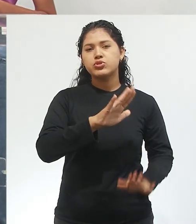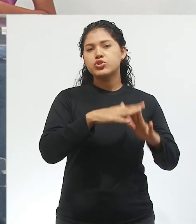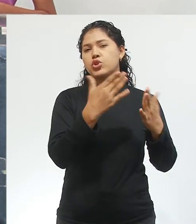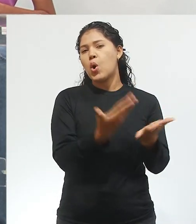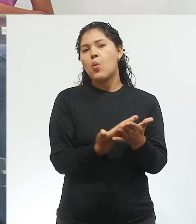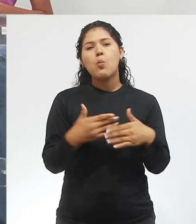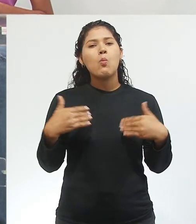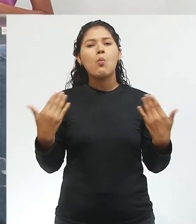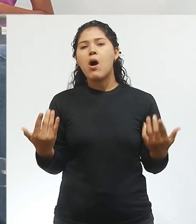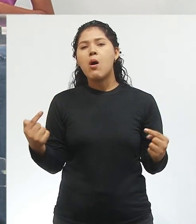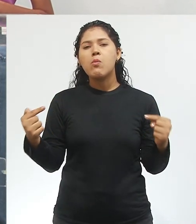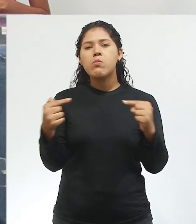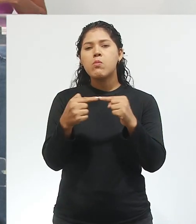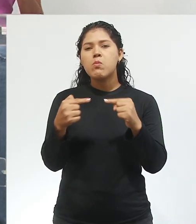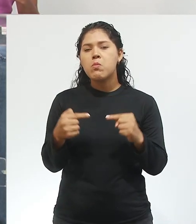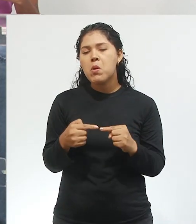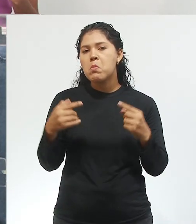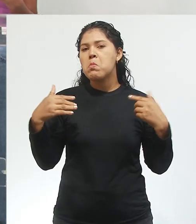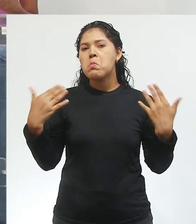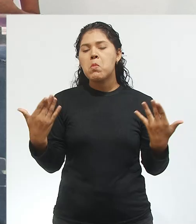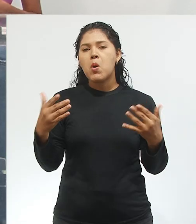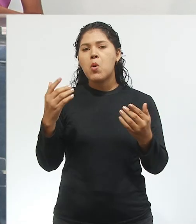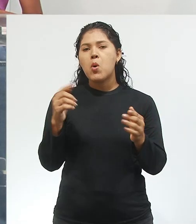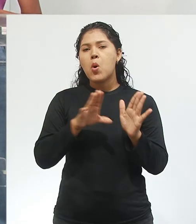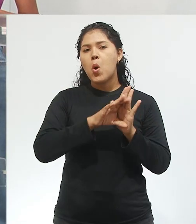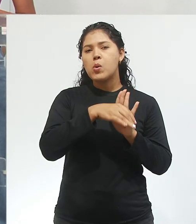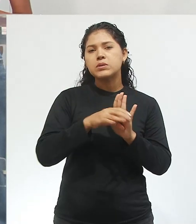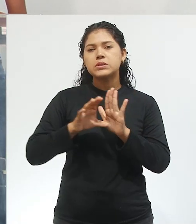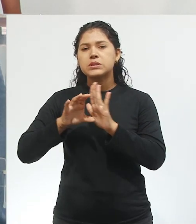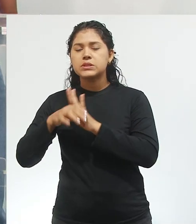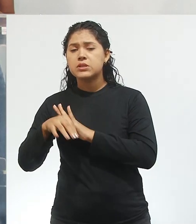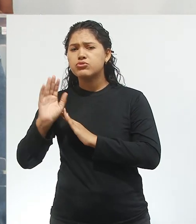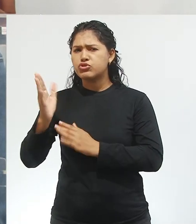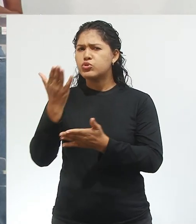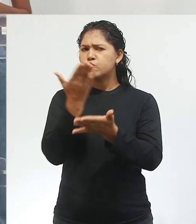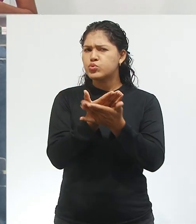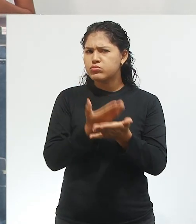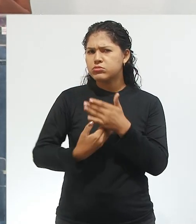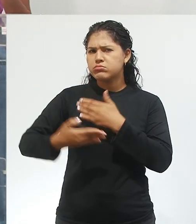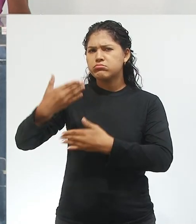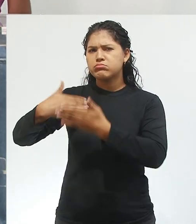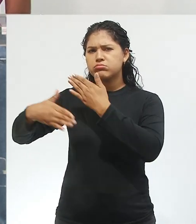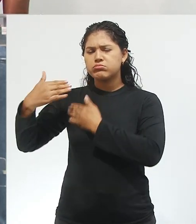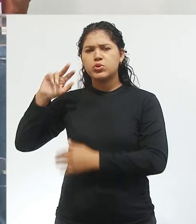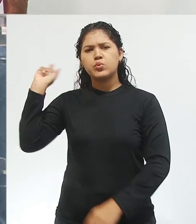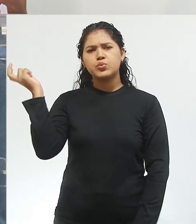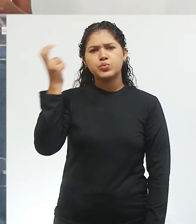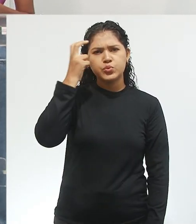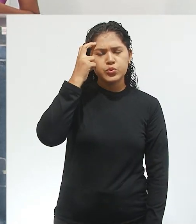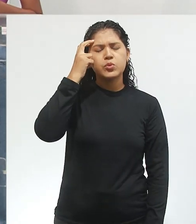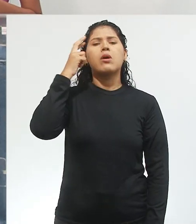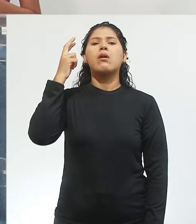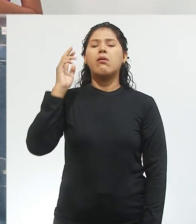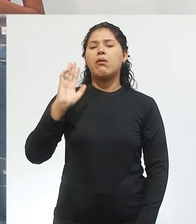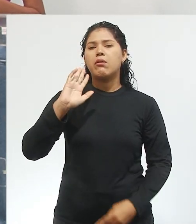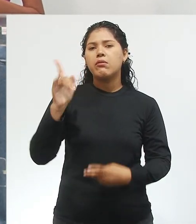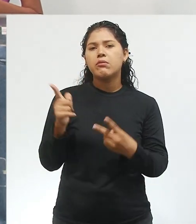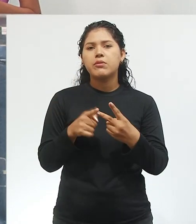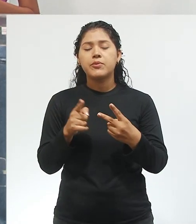e educação? Como os conceitos anteriormente estudados, como cultura,